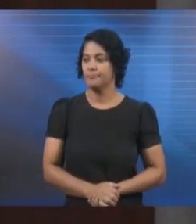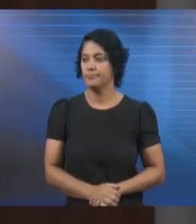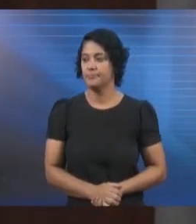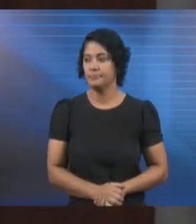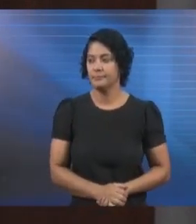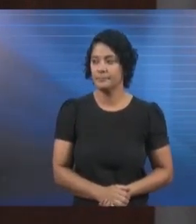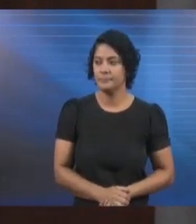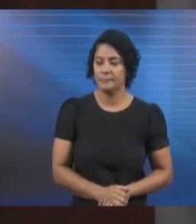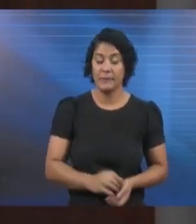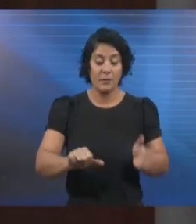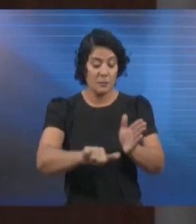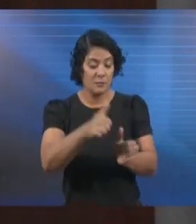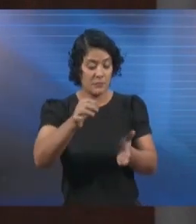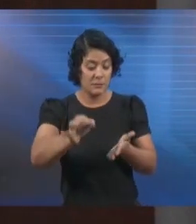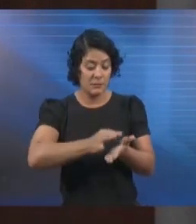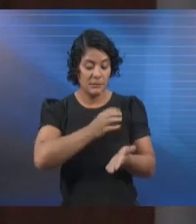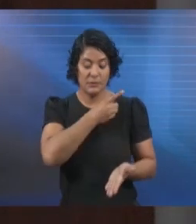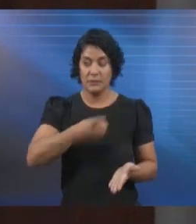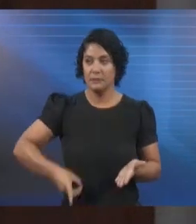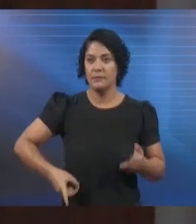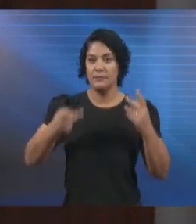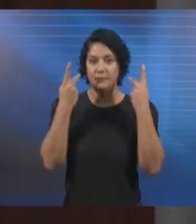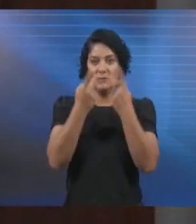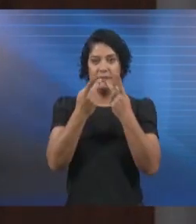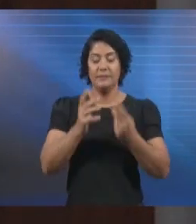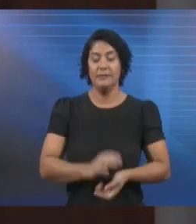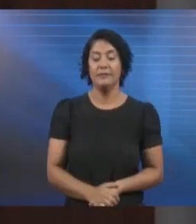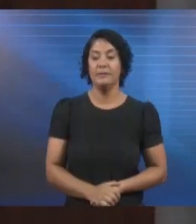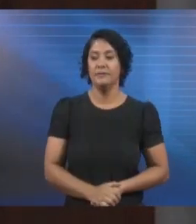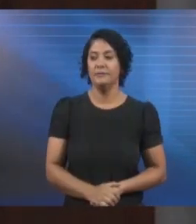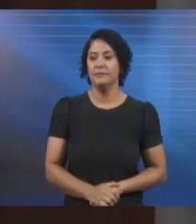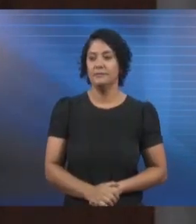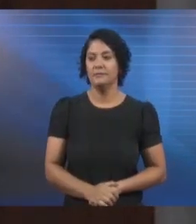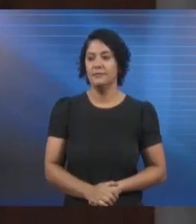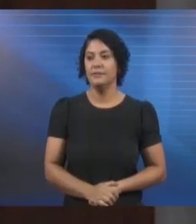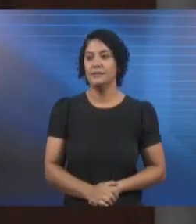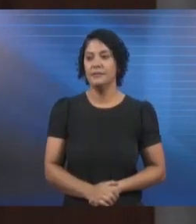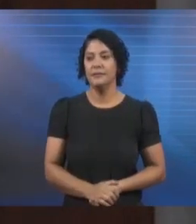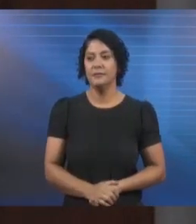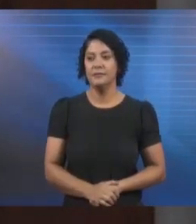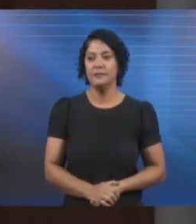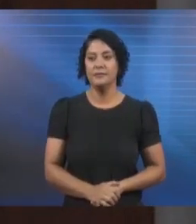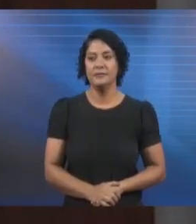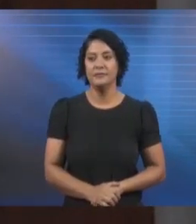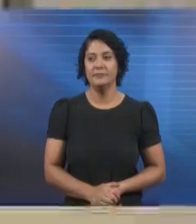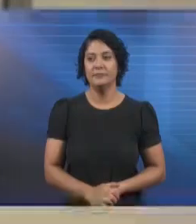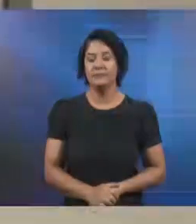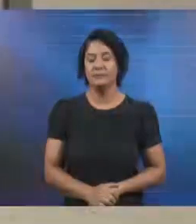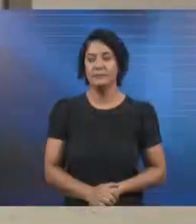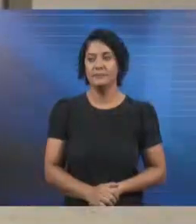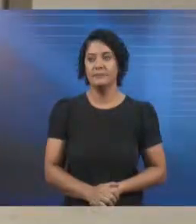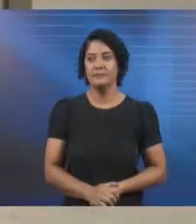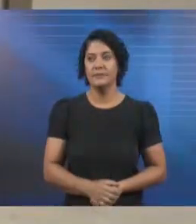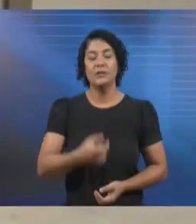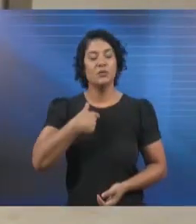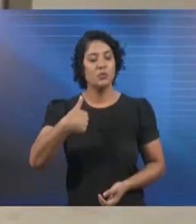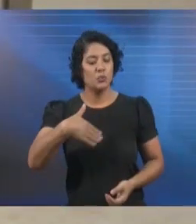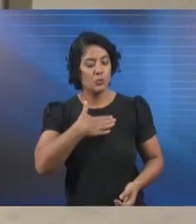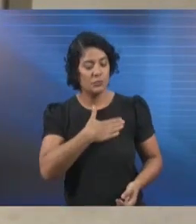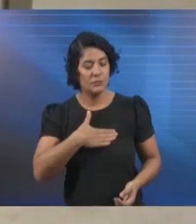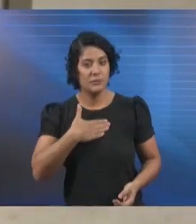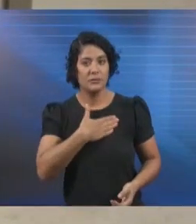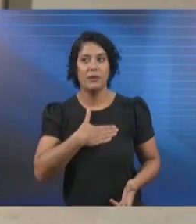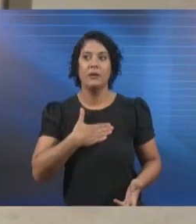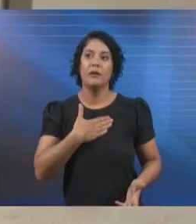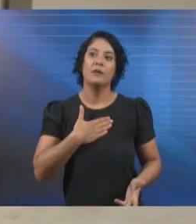orador inscrito no horário das proposições Deputado Hermano Moraes com a palavra do deputado Hermano Moraes senhor presidente Eu gostaria